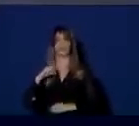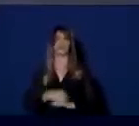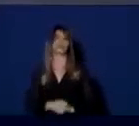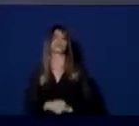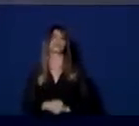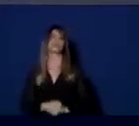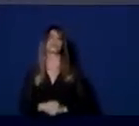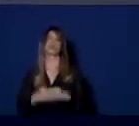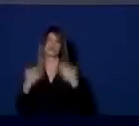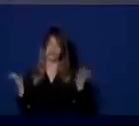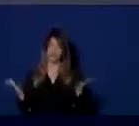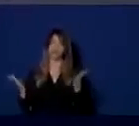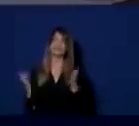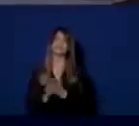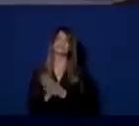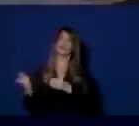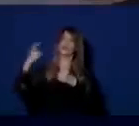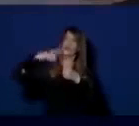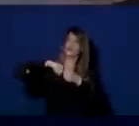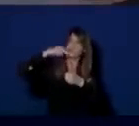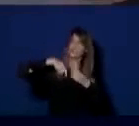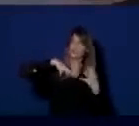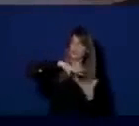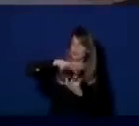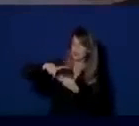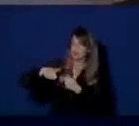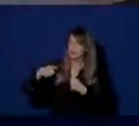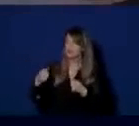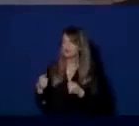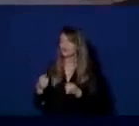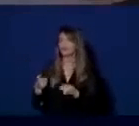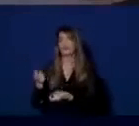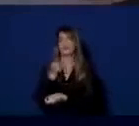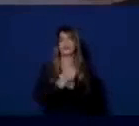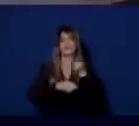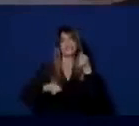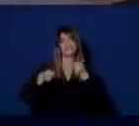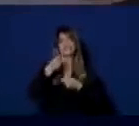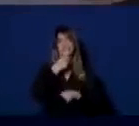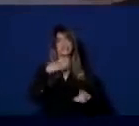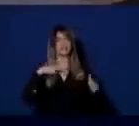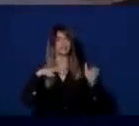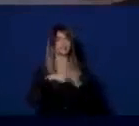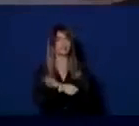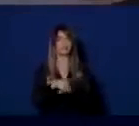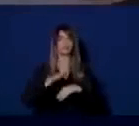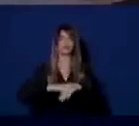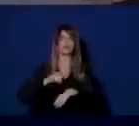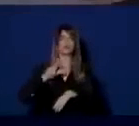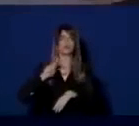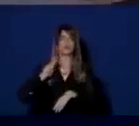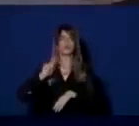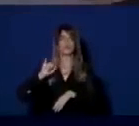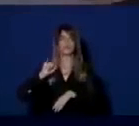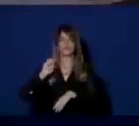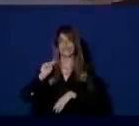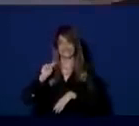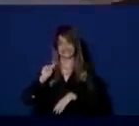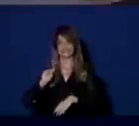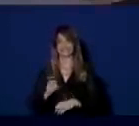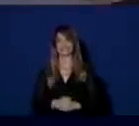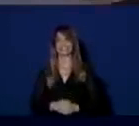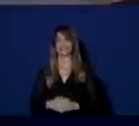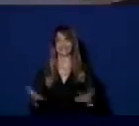para o mundo financeiro, eu vou fazer para você a pergunta que eu fiz para o Luiz, que educadamente passou para a